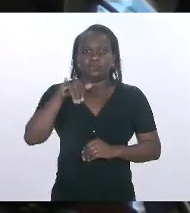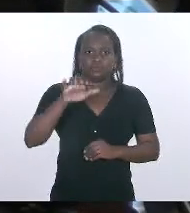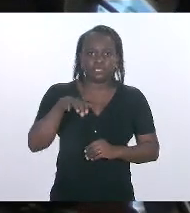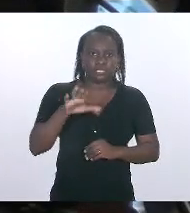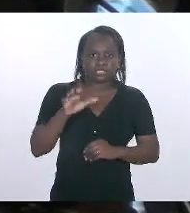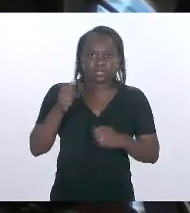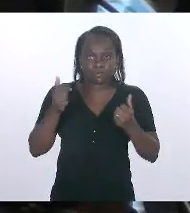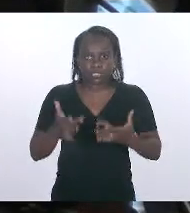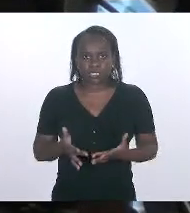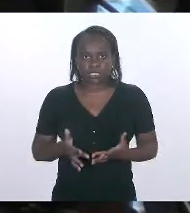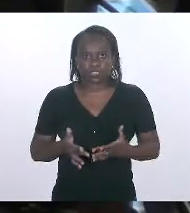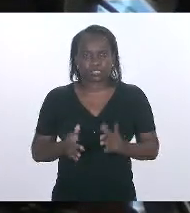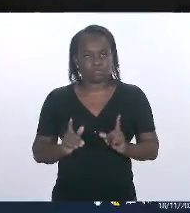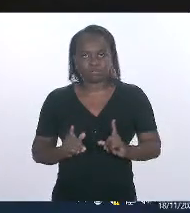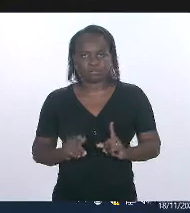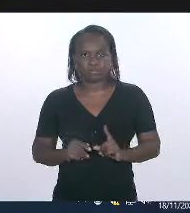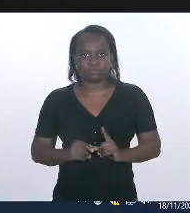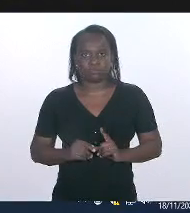não?